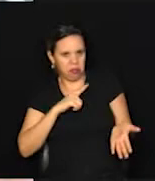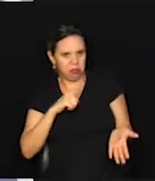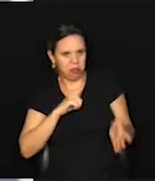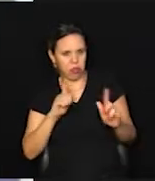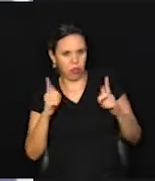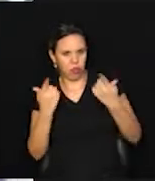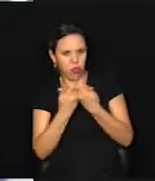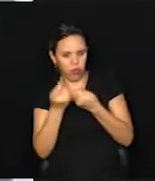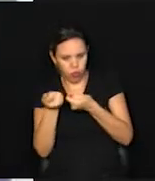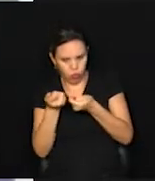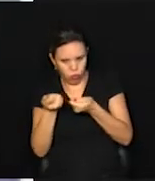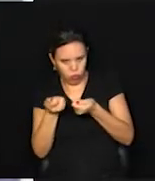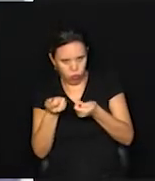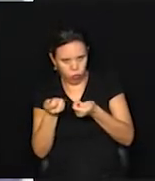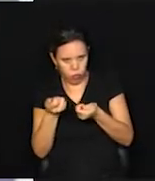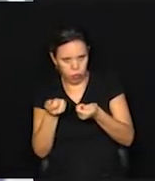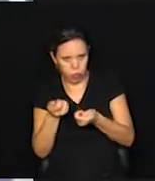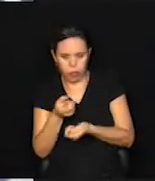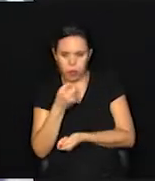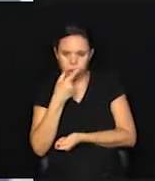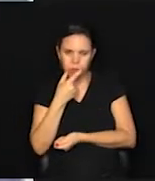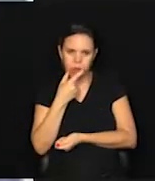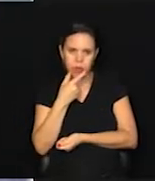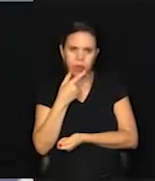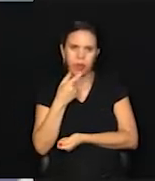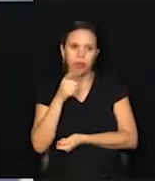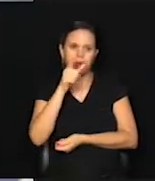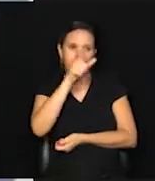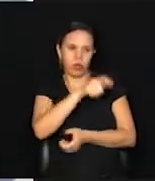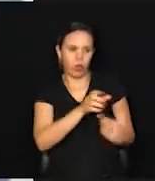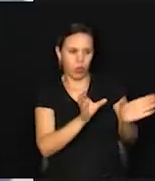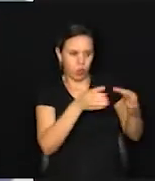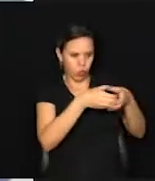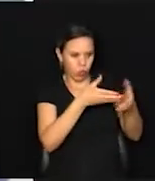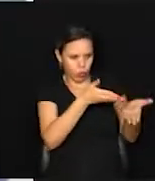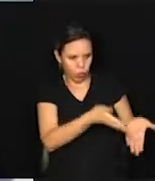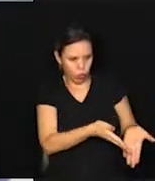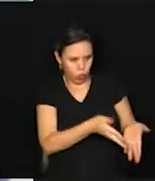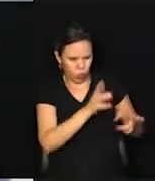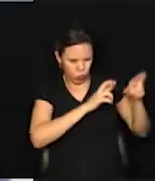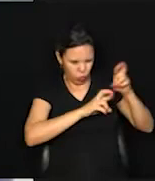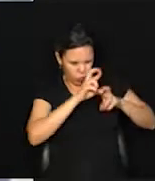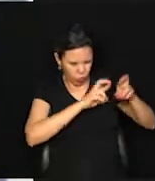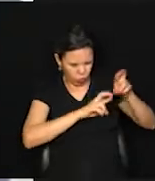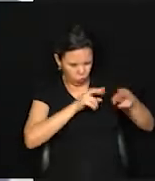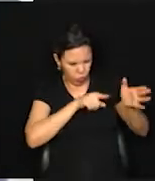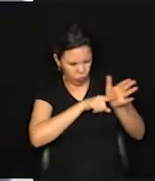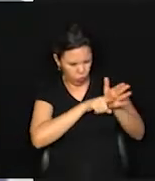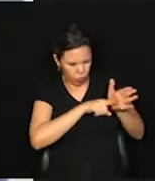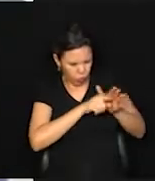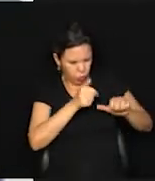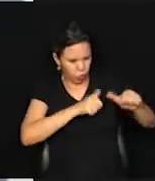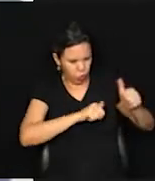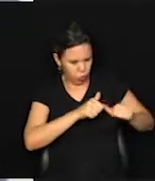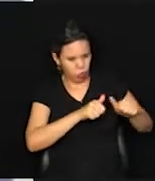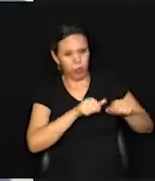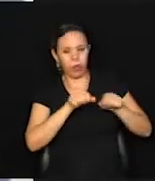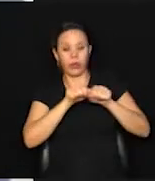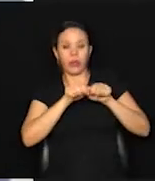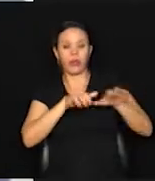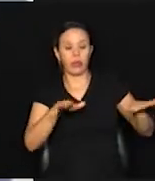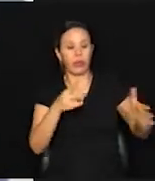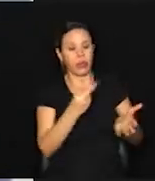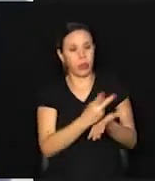de controle, né, um grupo que toma o remédio, e esse grupo tem que ser devidamente randomizado, que a gente fala, isso é, ser distribuído, os